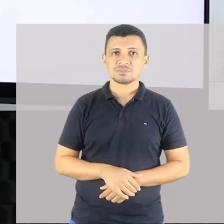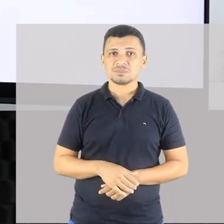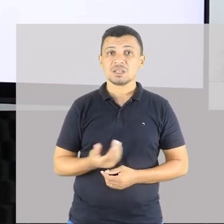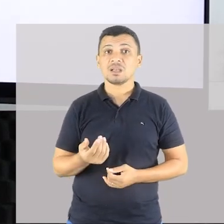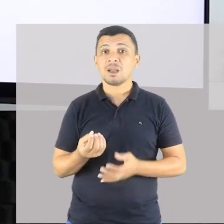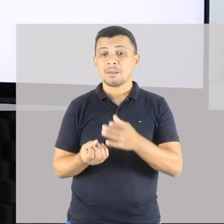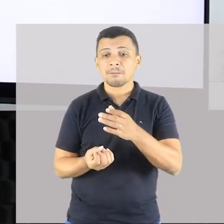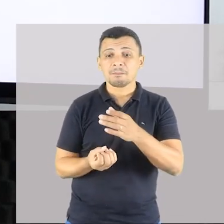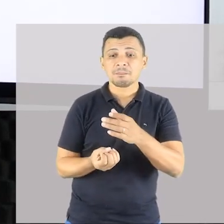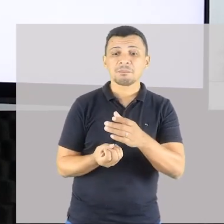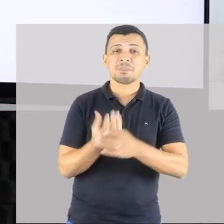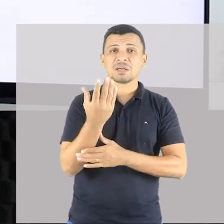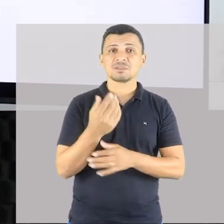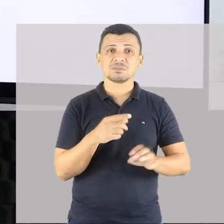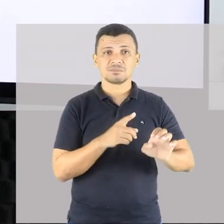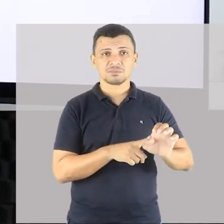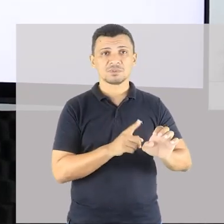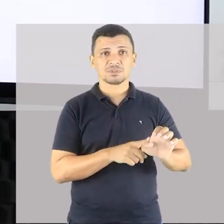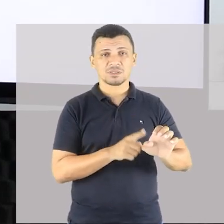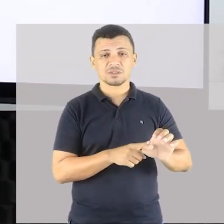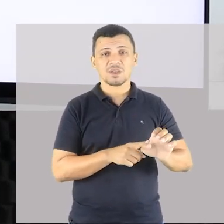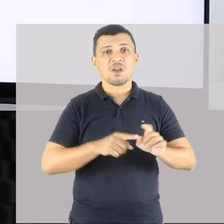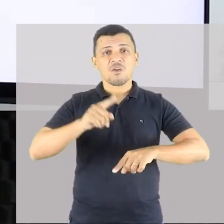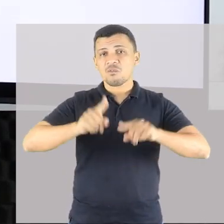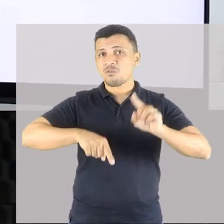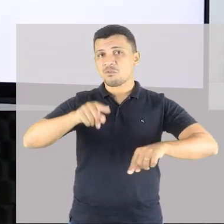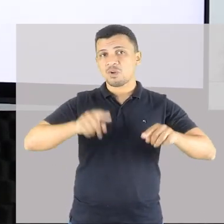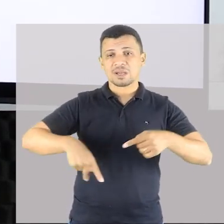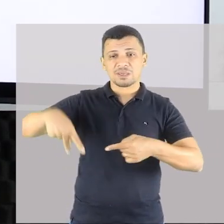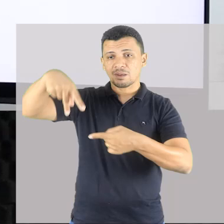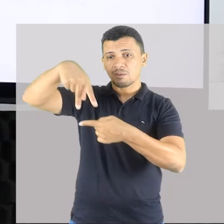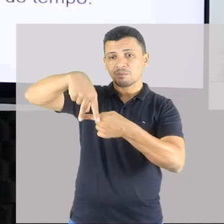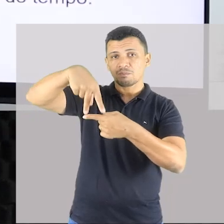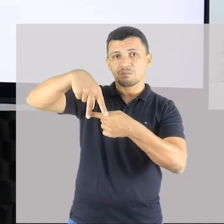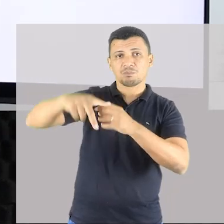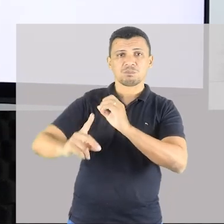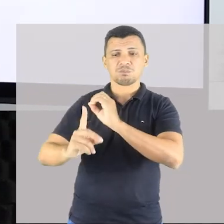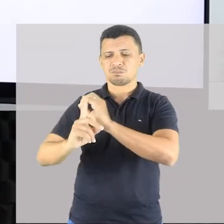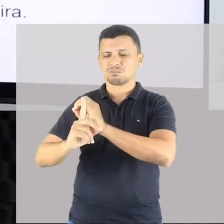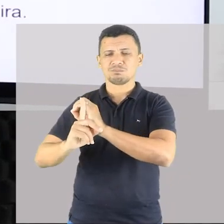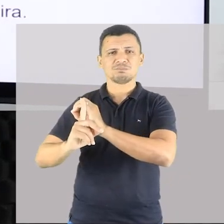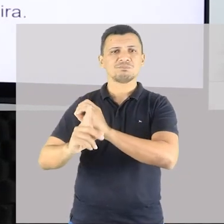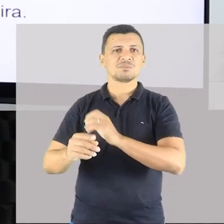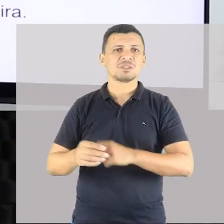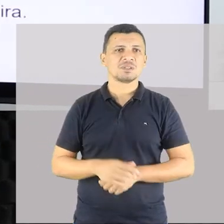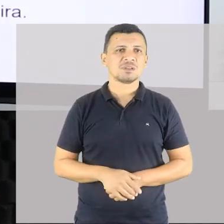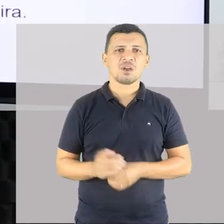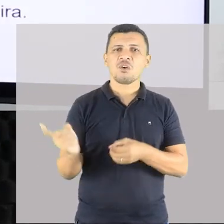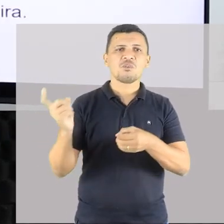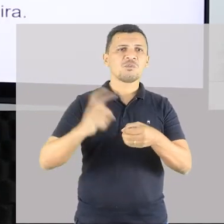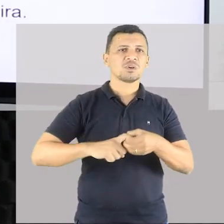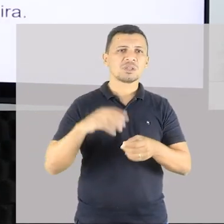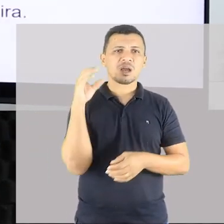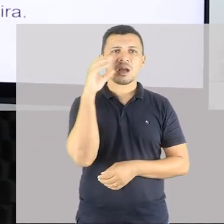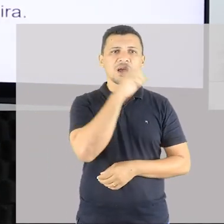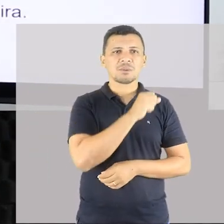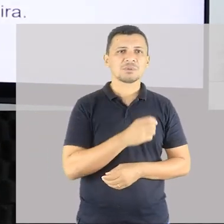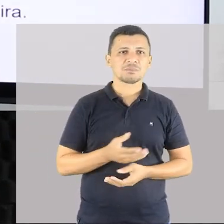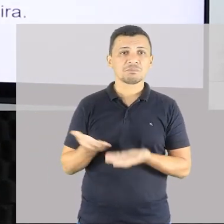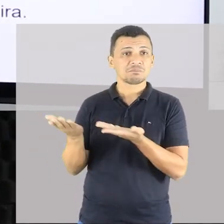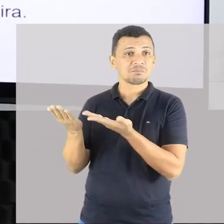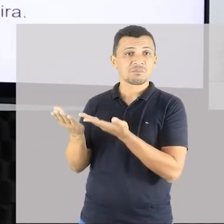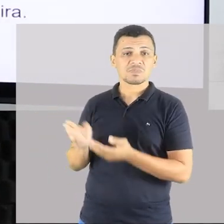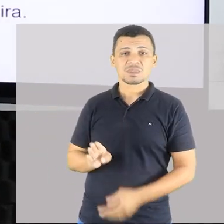a tensão, para aparecer a voltagem, é só variar o fluxo magnético. Bora voltar rapidão. Cadê o fluxo magnético? É isso aqui,